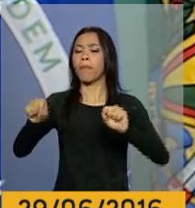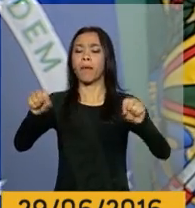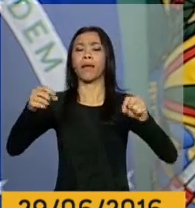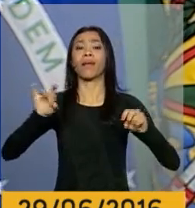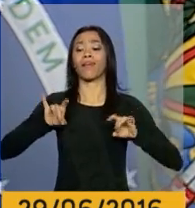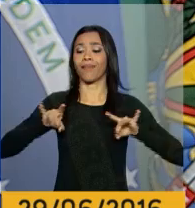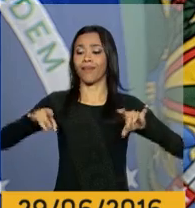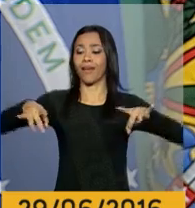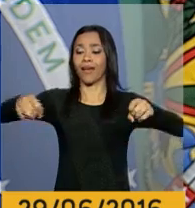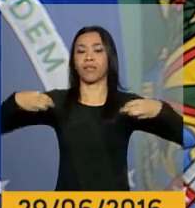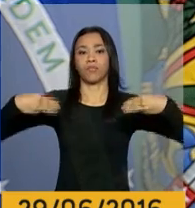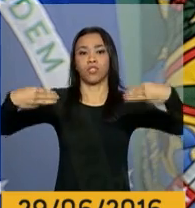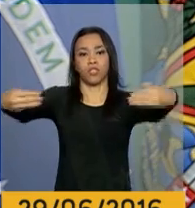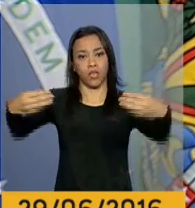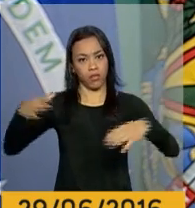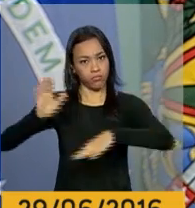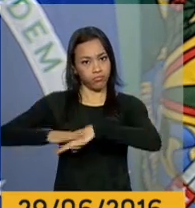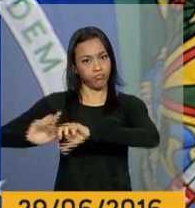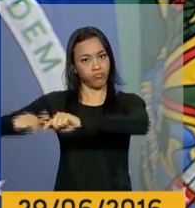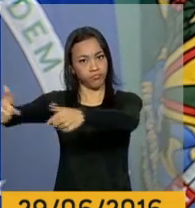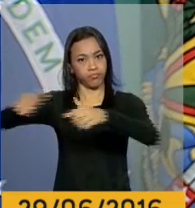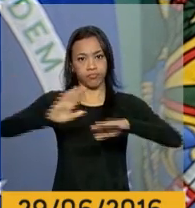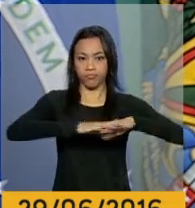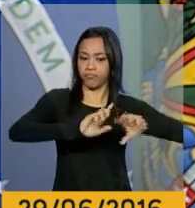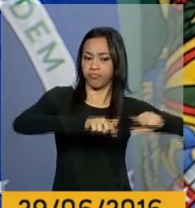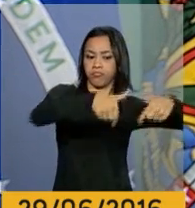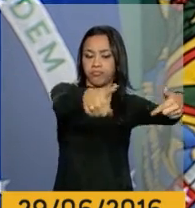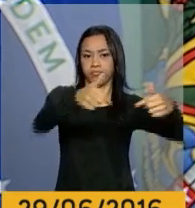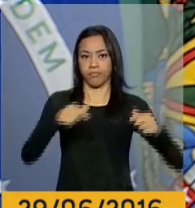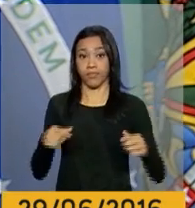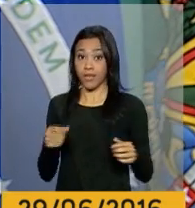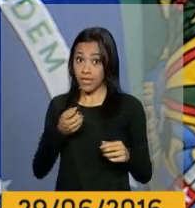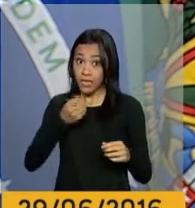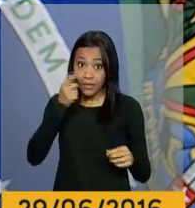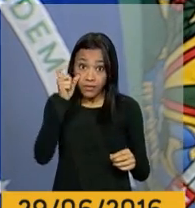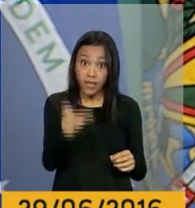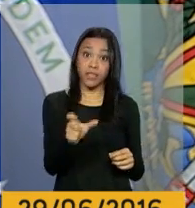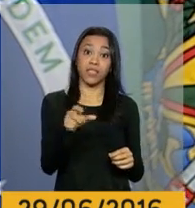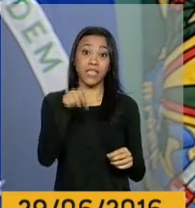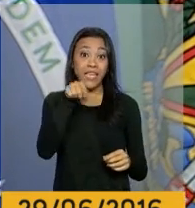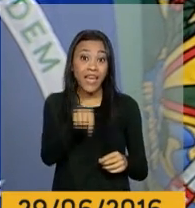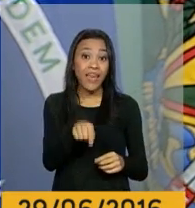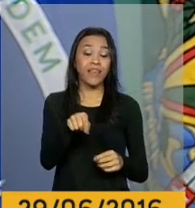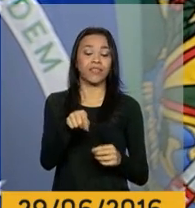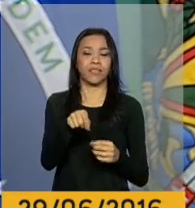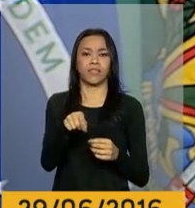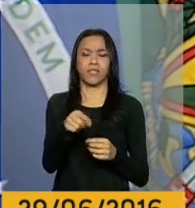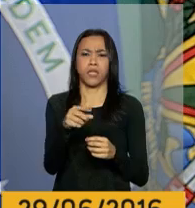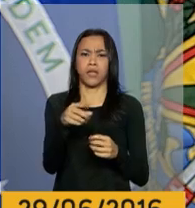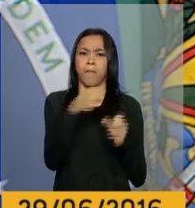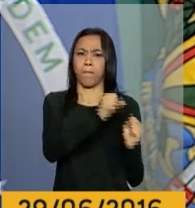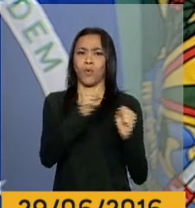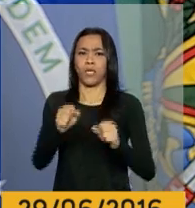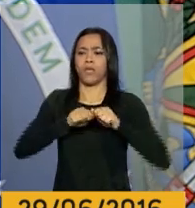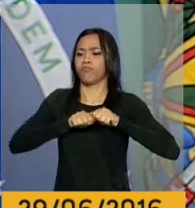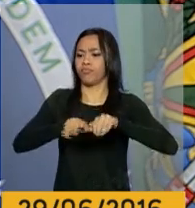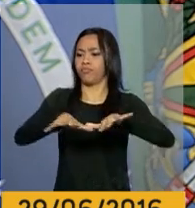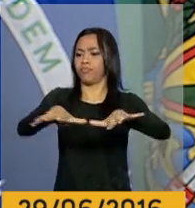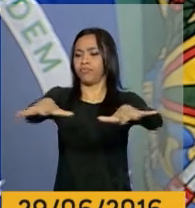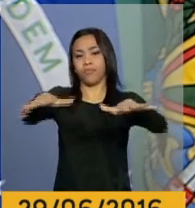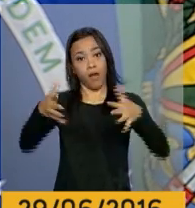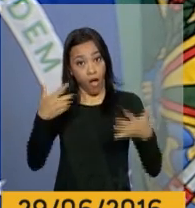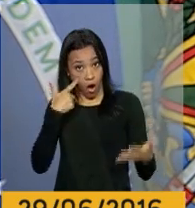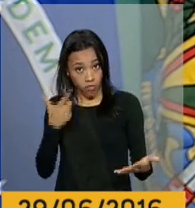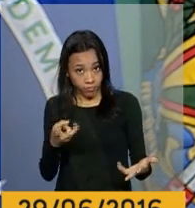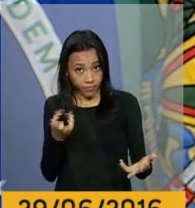responsável pela sua área e é interessante como essa descentralização, doutor Gastão, dá resultados como este.